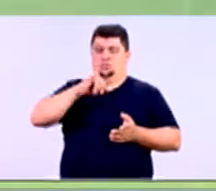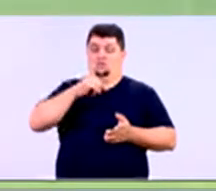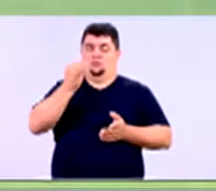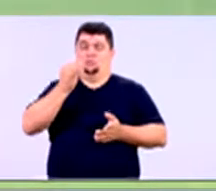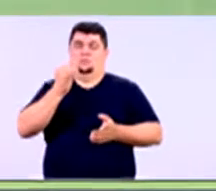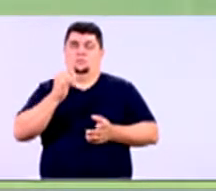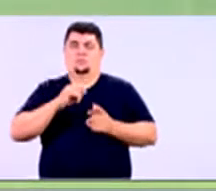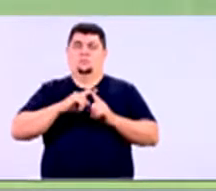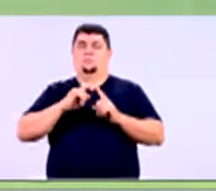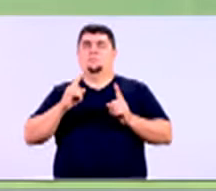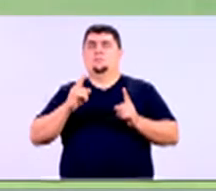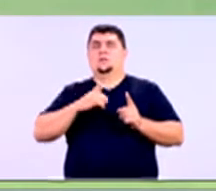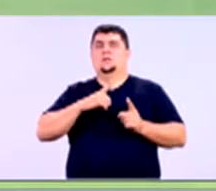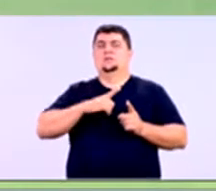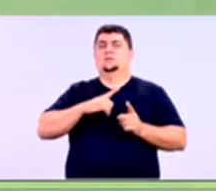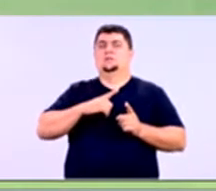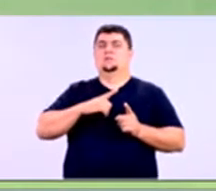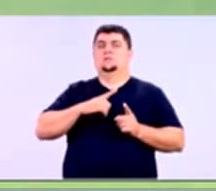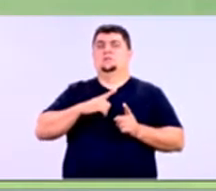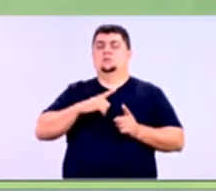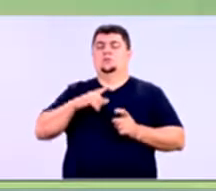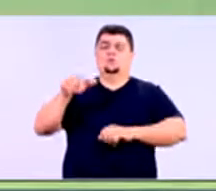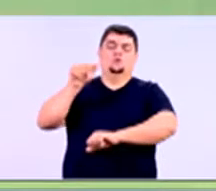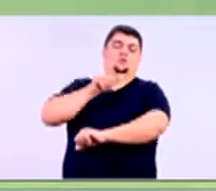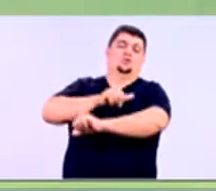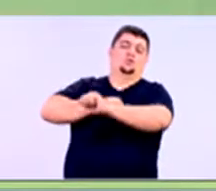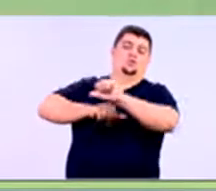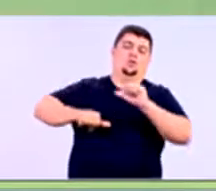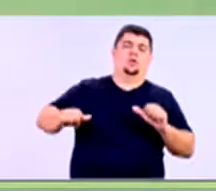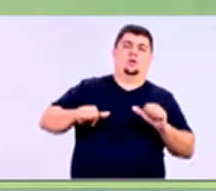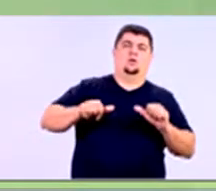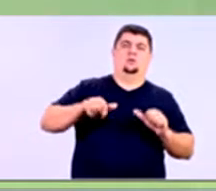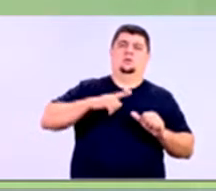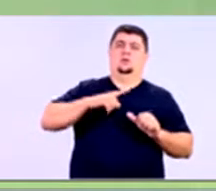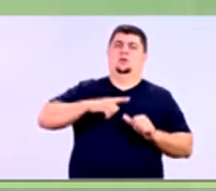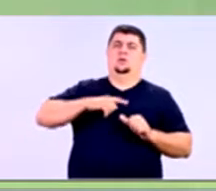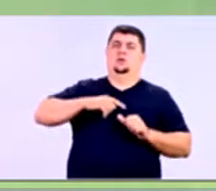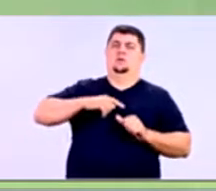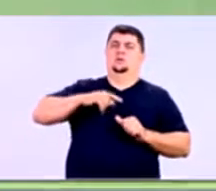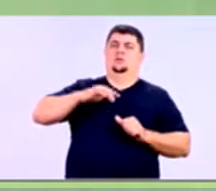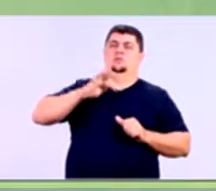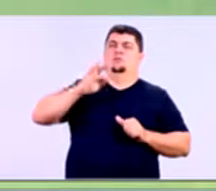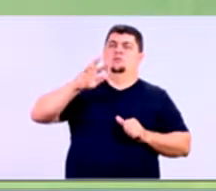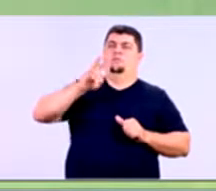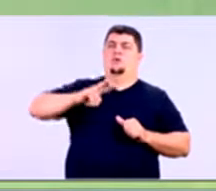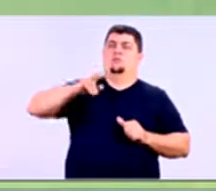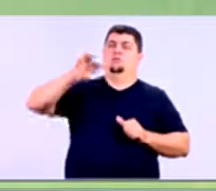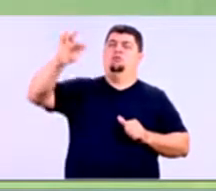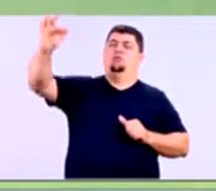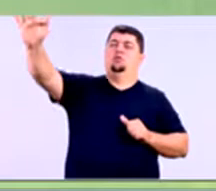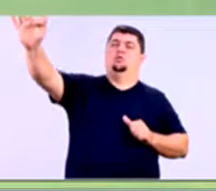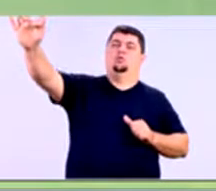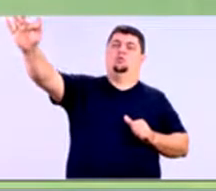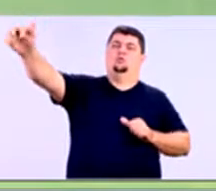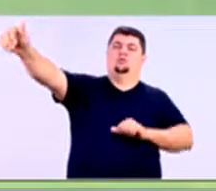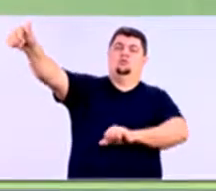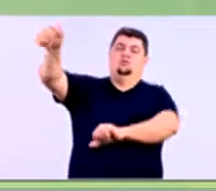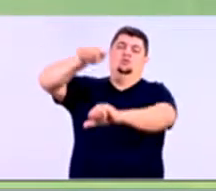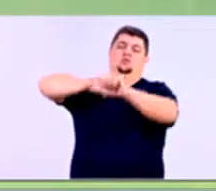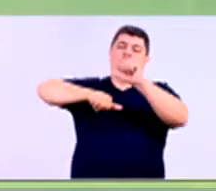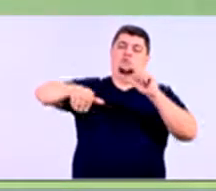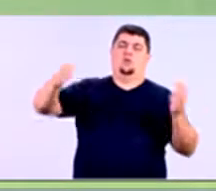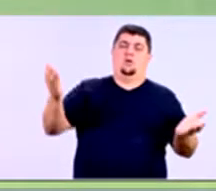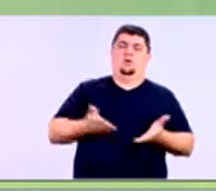juros. E quando eu faço o trajeto contrário, trago um valor futuro para o valor presente, eu